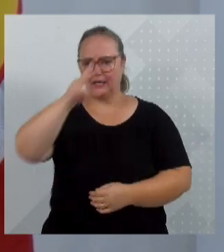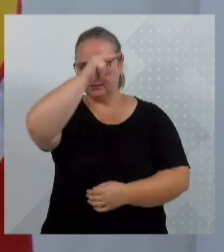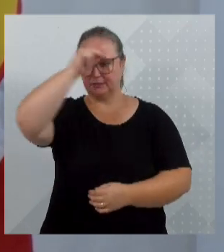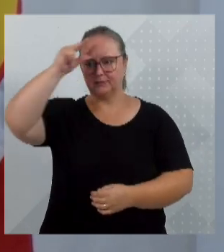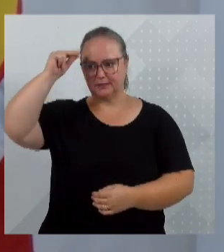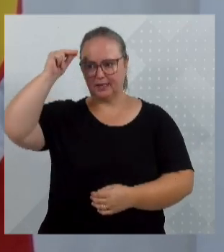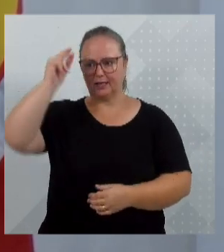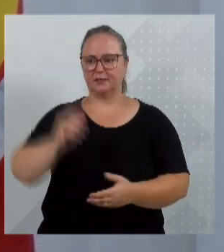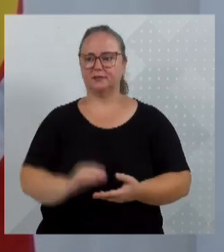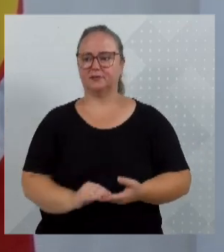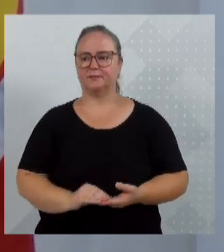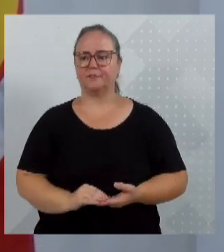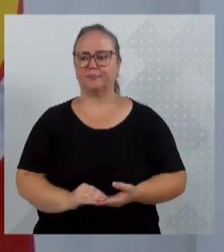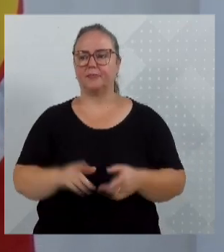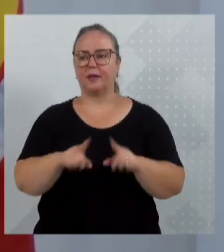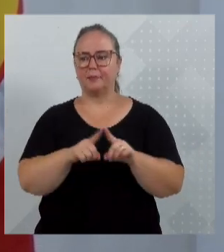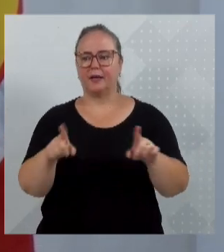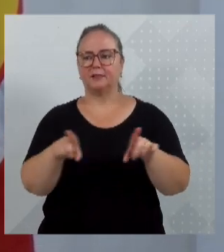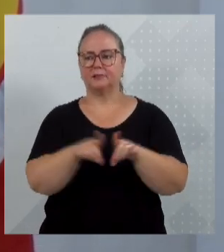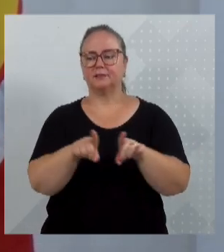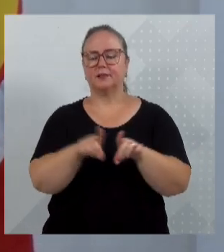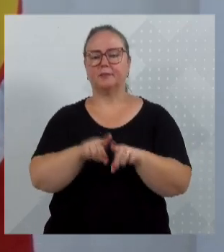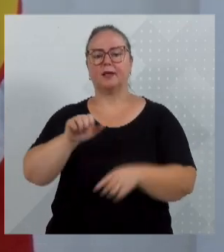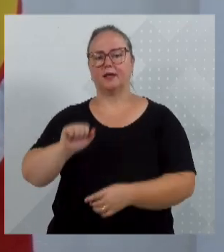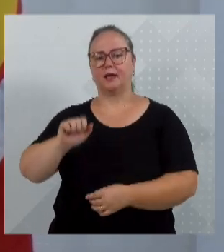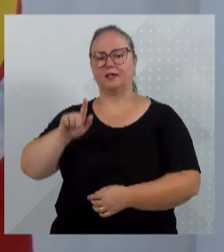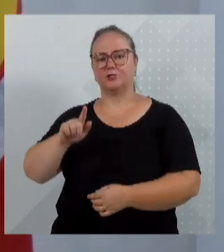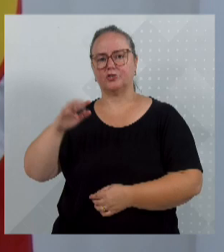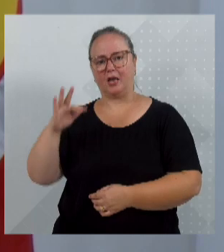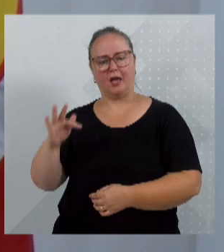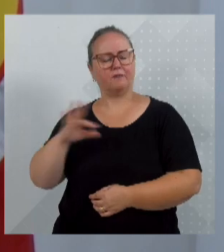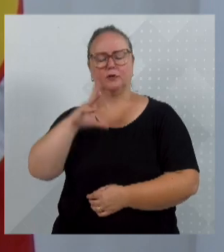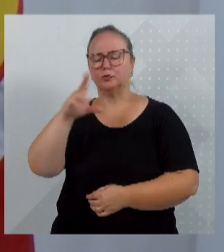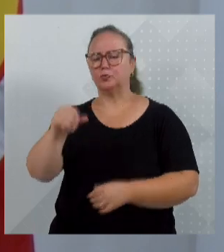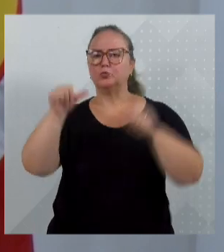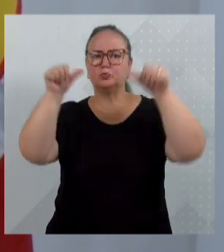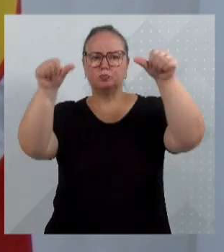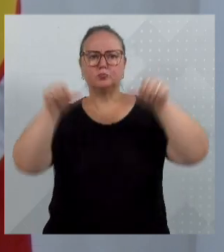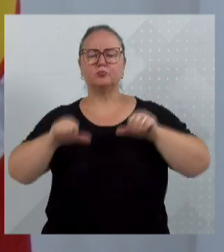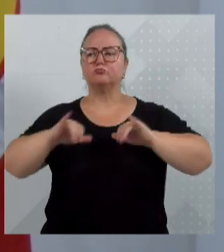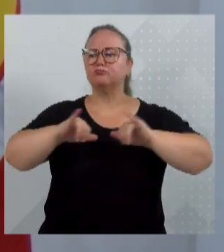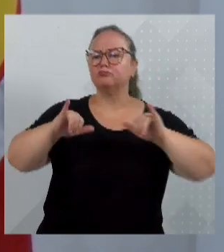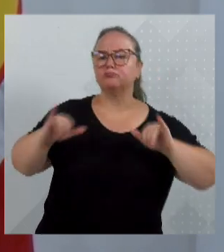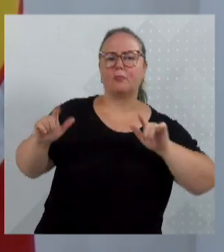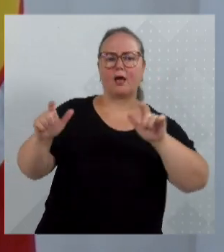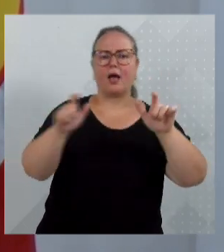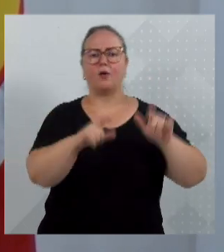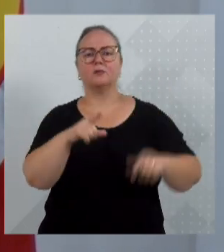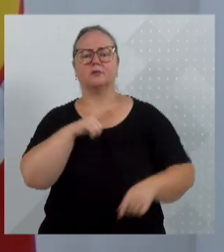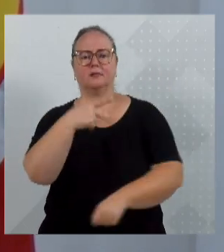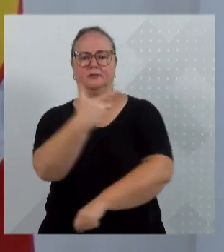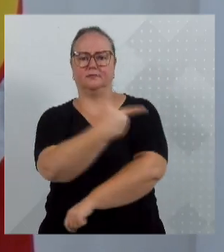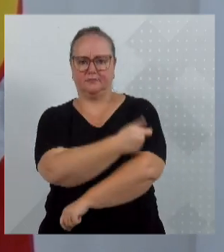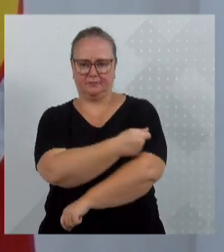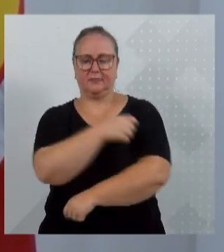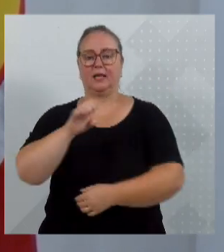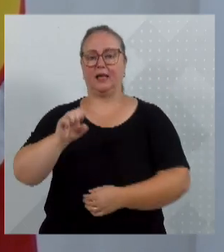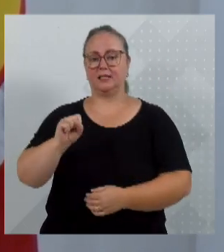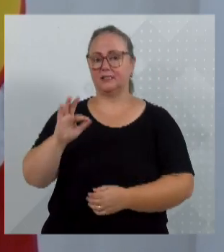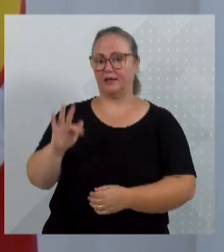mas estará disponível nos AGFs, né, como eu falei, e também nos